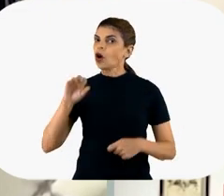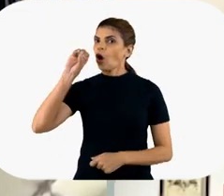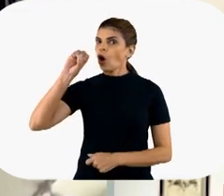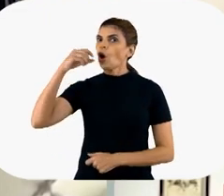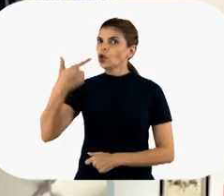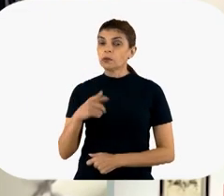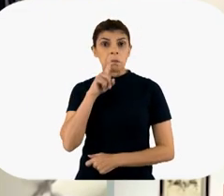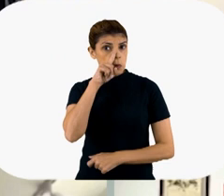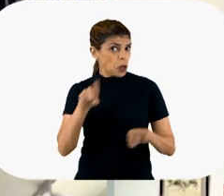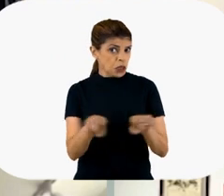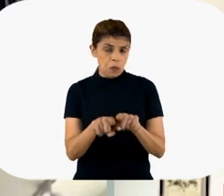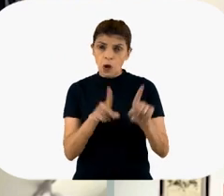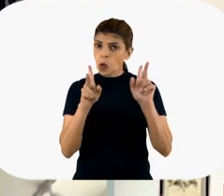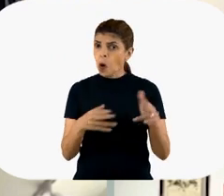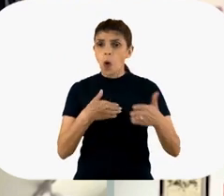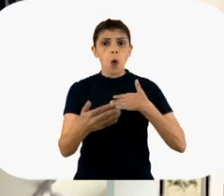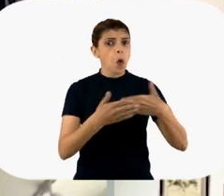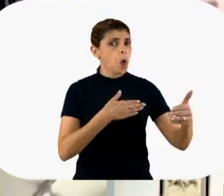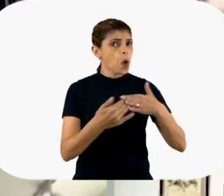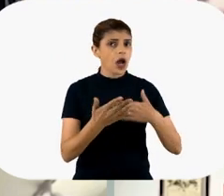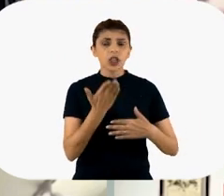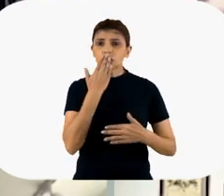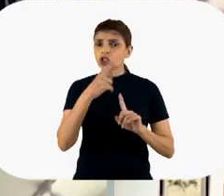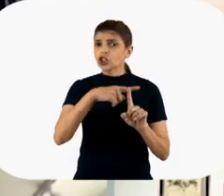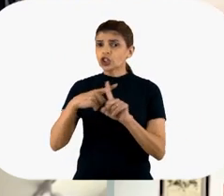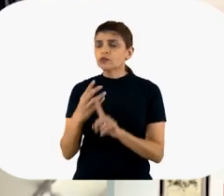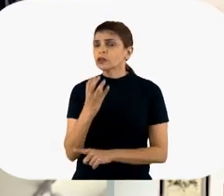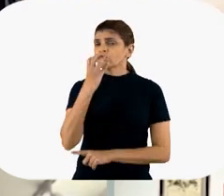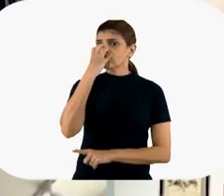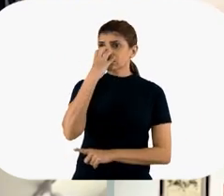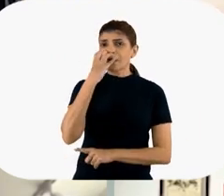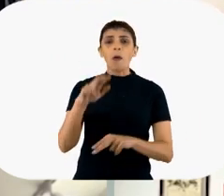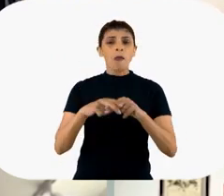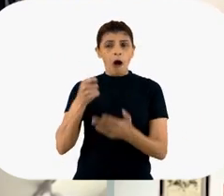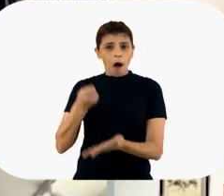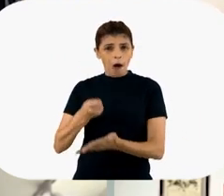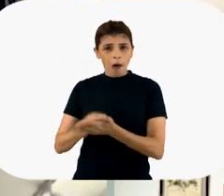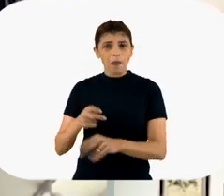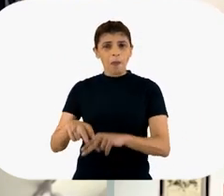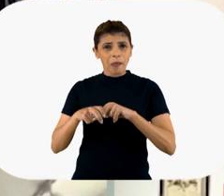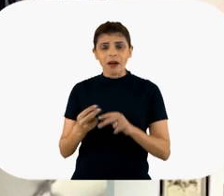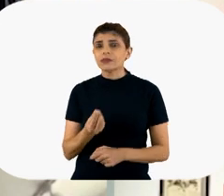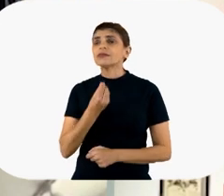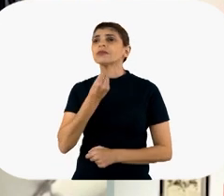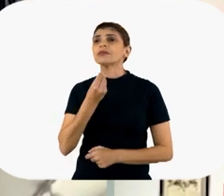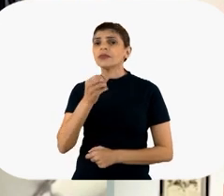catéter de oxigênio tão perigoso quanto qualquer não invasiva, e de repente isso é esquecido,